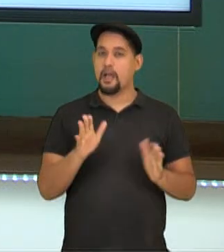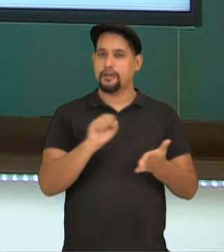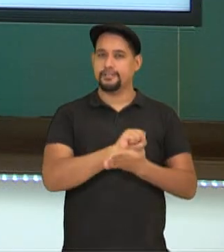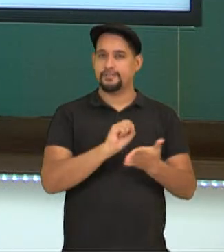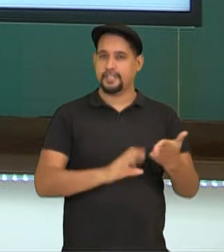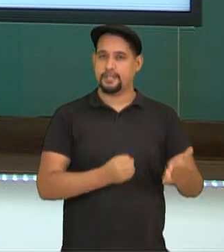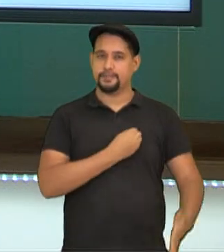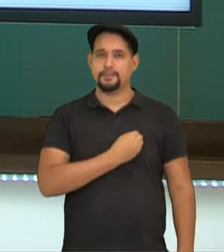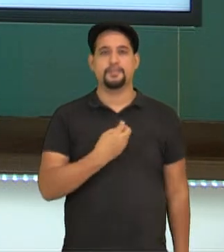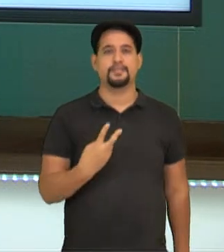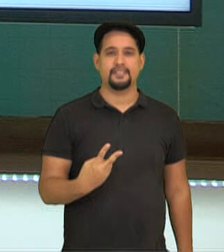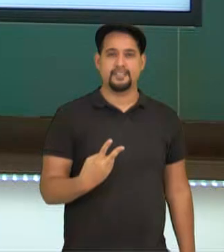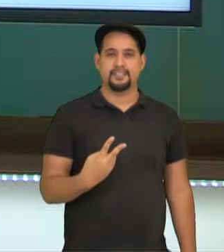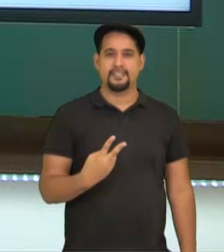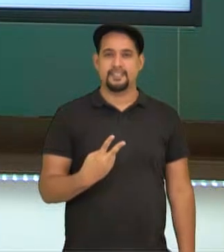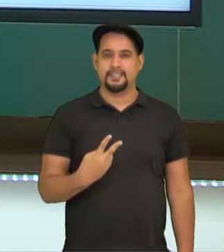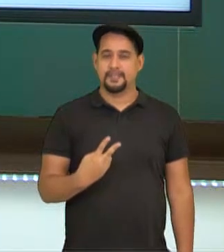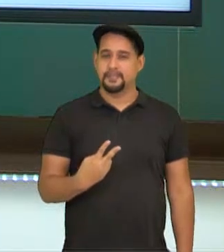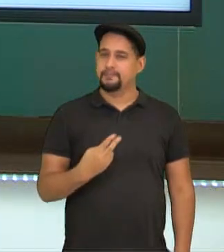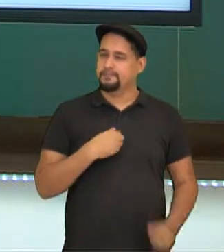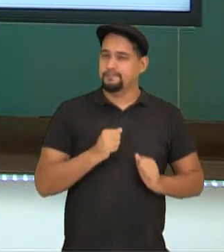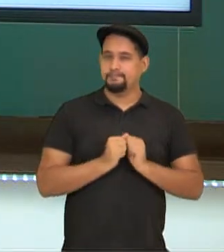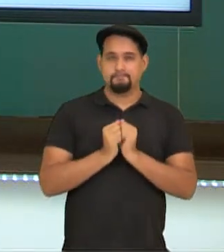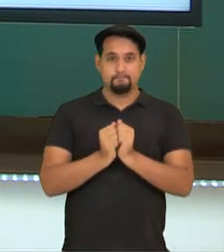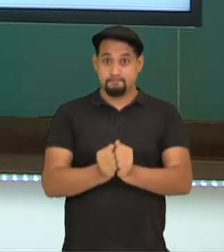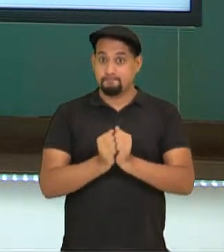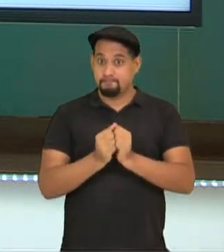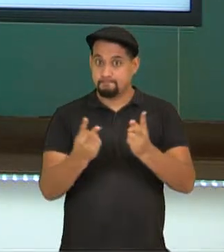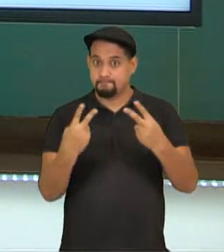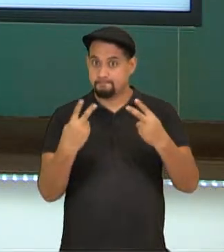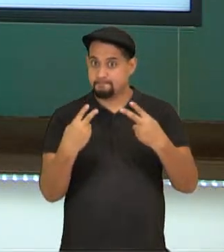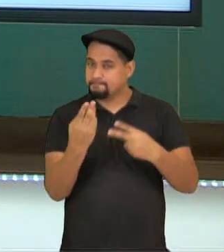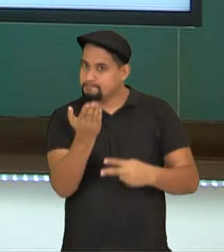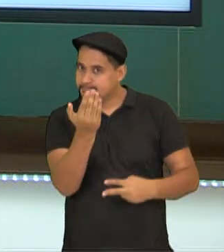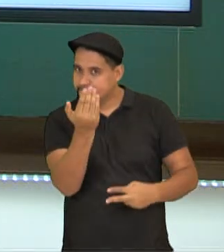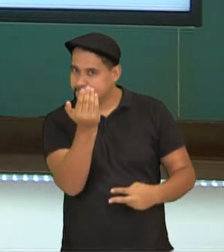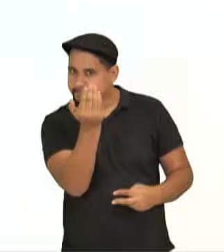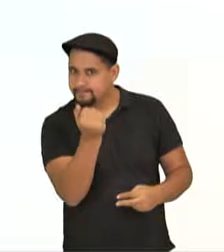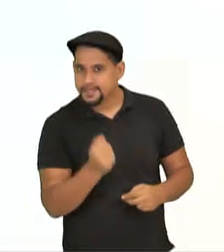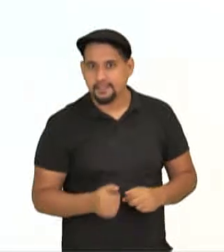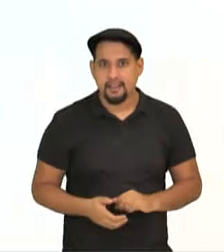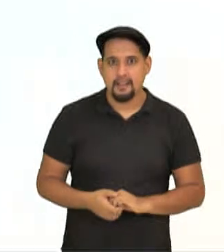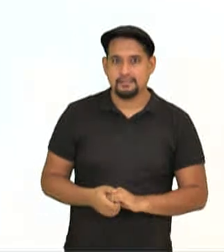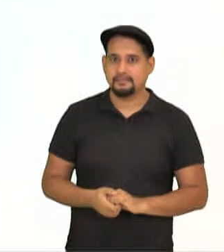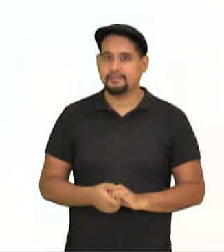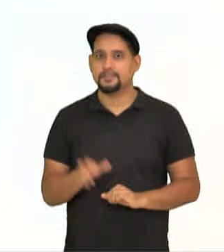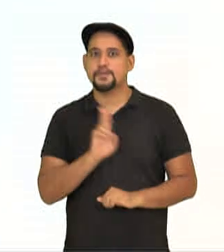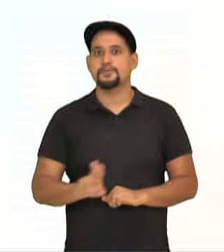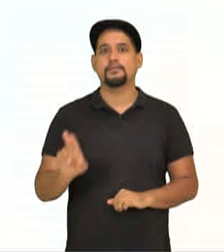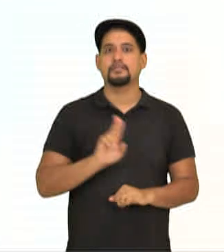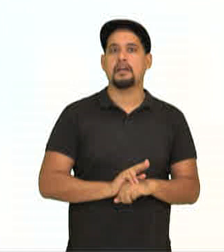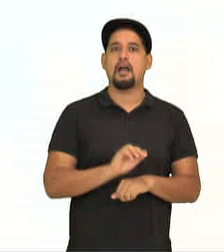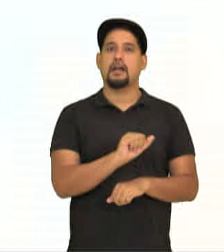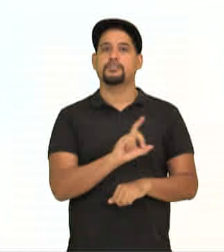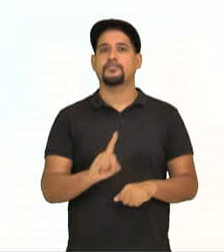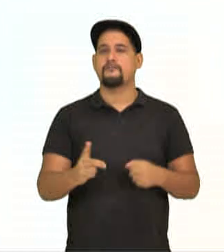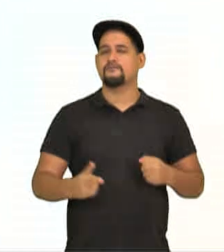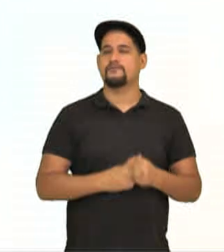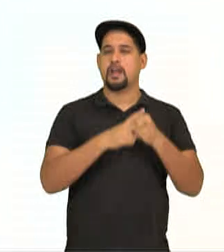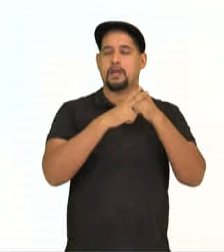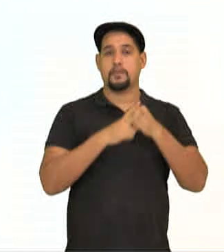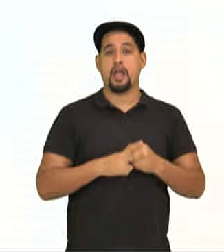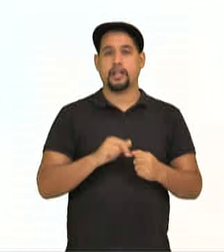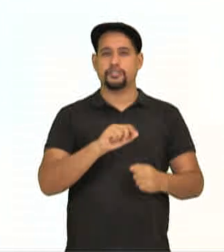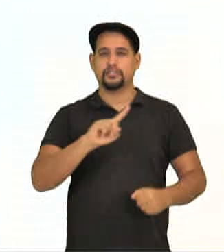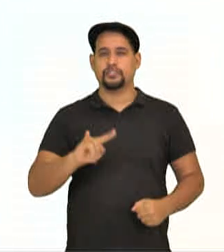atividade 2. Me acompanhem aqui, ó. Vem lá, ó. Acrescente advérbios aos verbos,